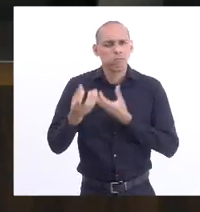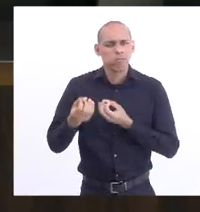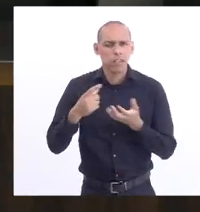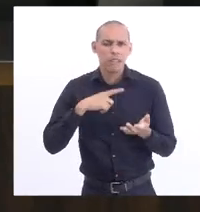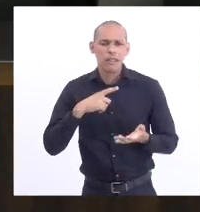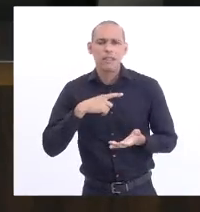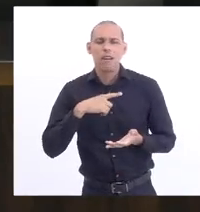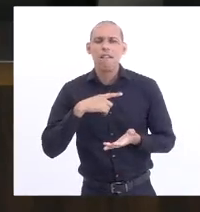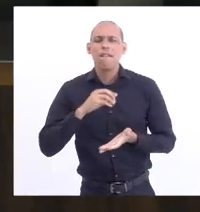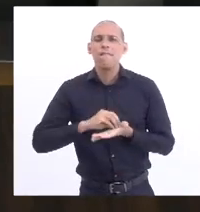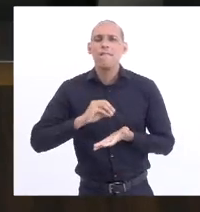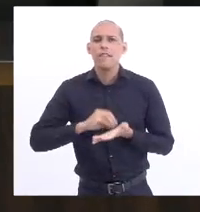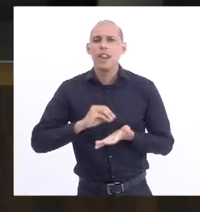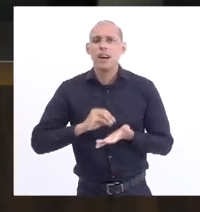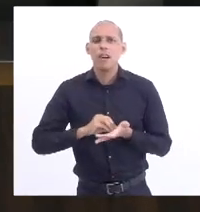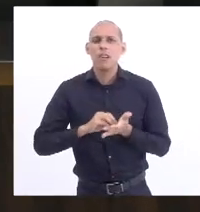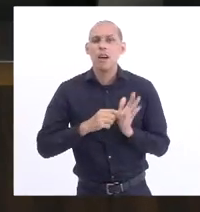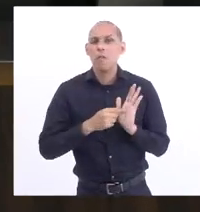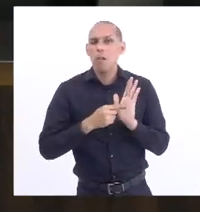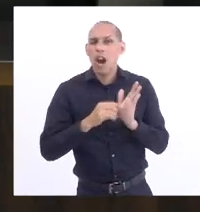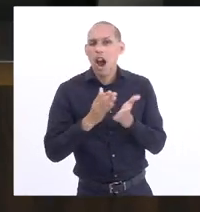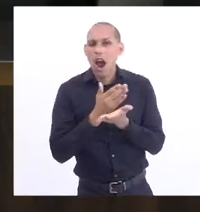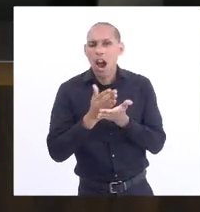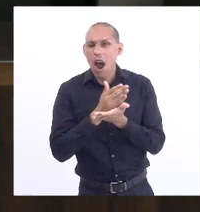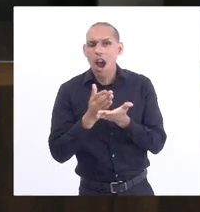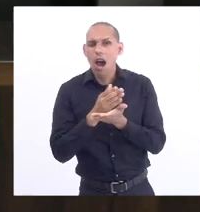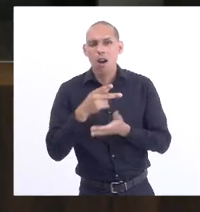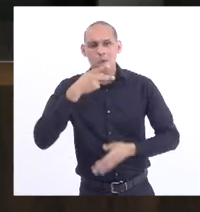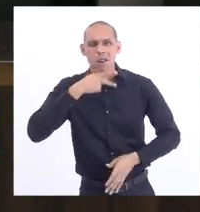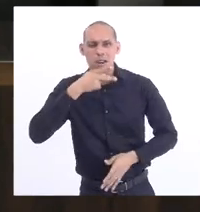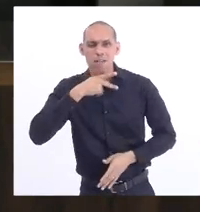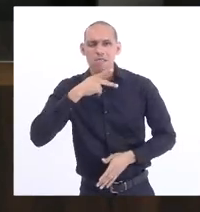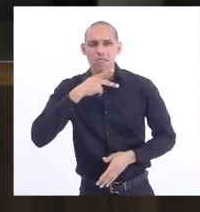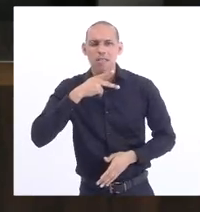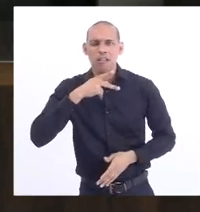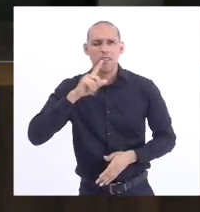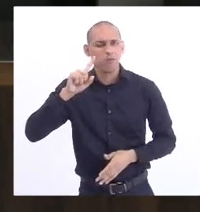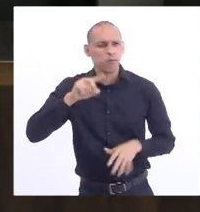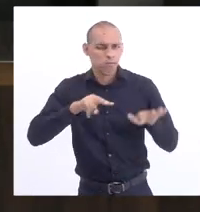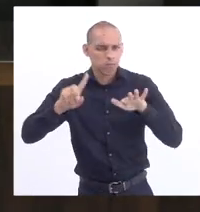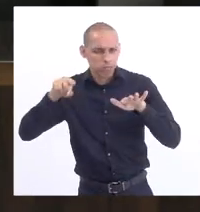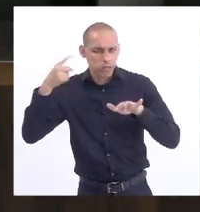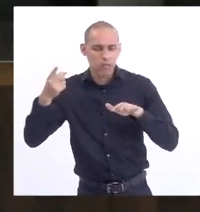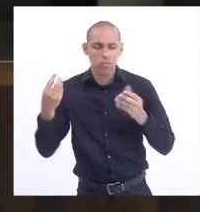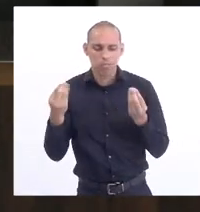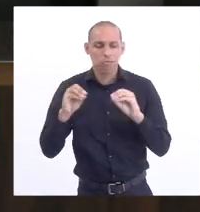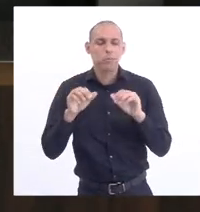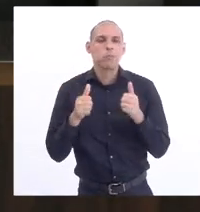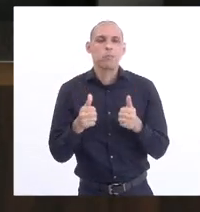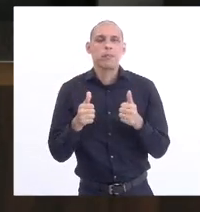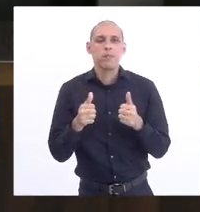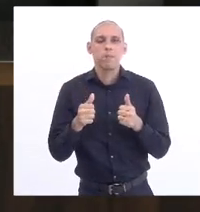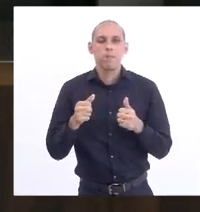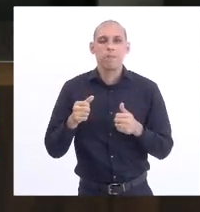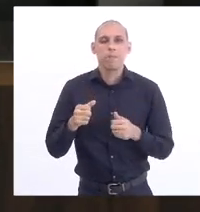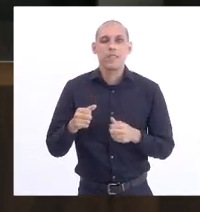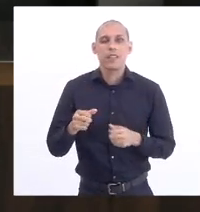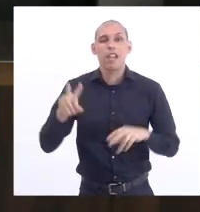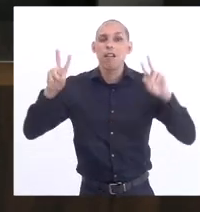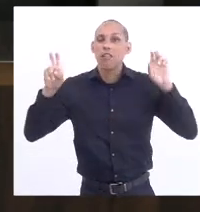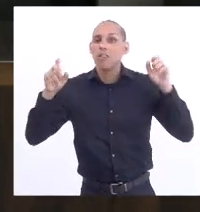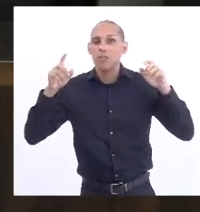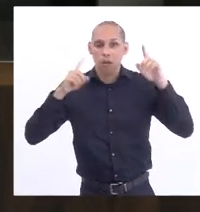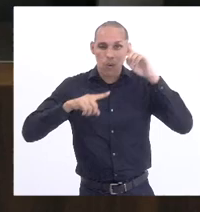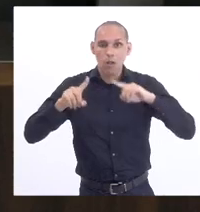que eu tenho aqui é que ainda falta a indicação de alguns partidos. Eu vou cobrar mais tardar na próxima semana e nós publicamos. Questão de ordem, presidente. Iremos publicar a